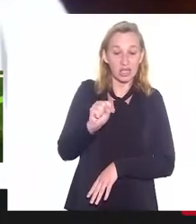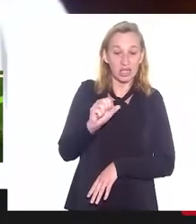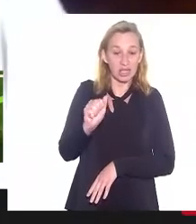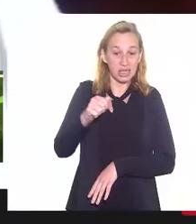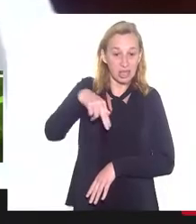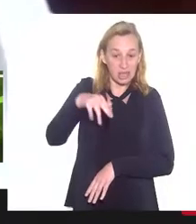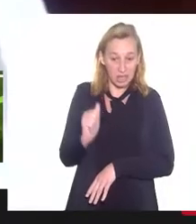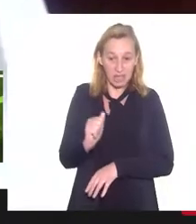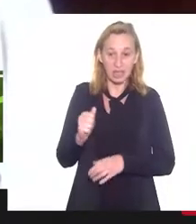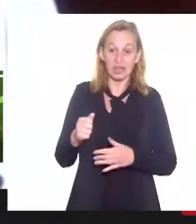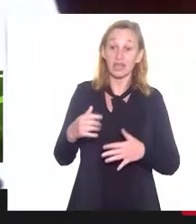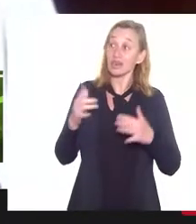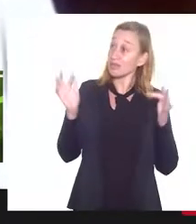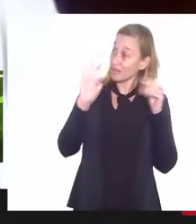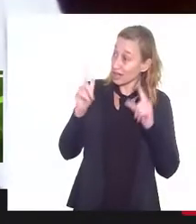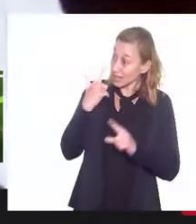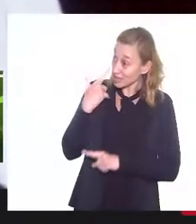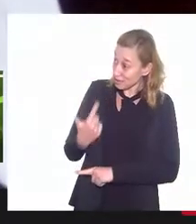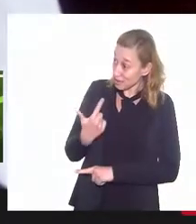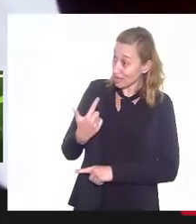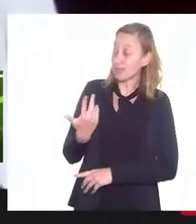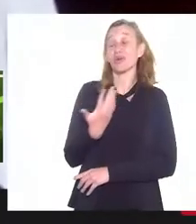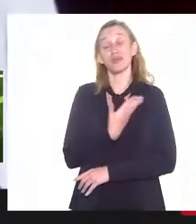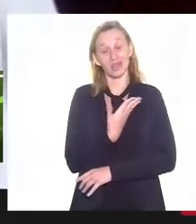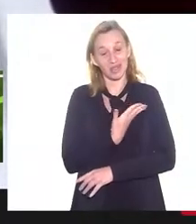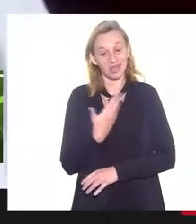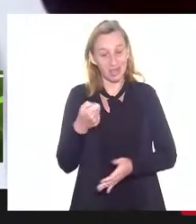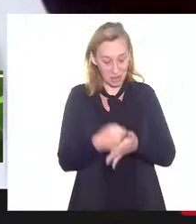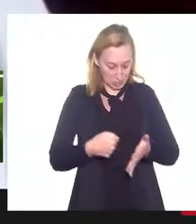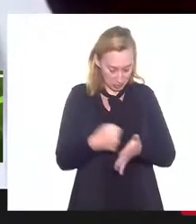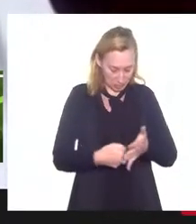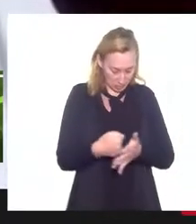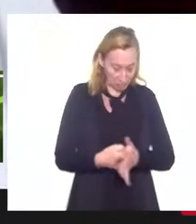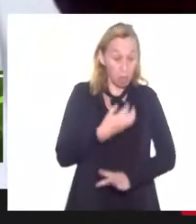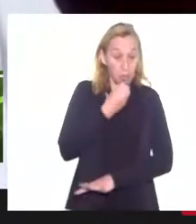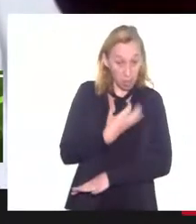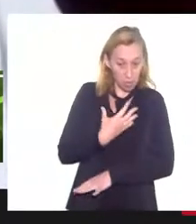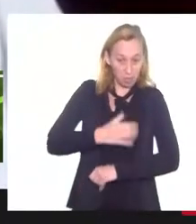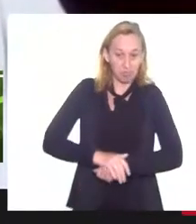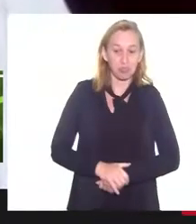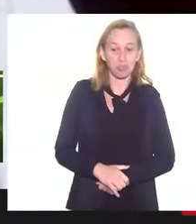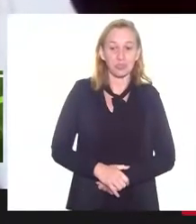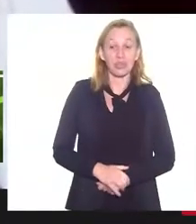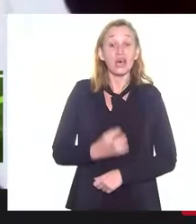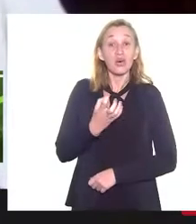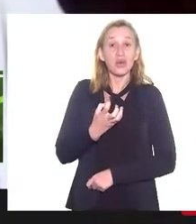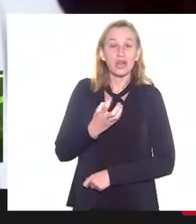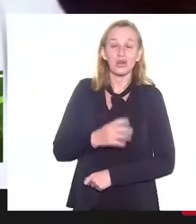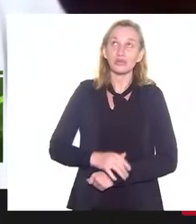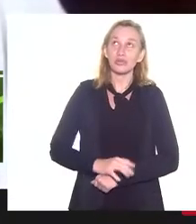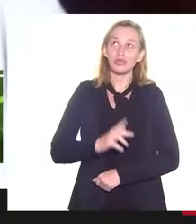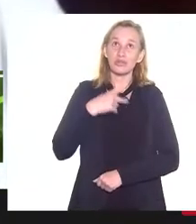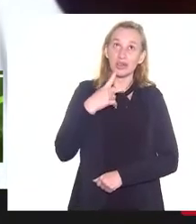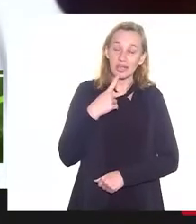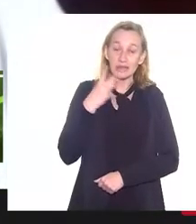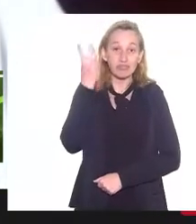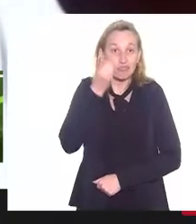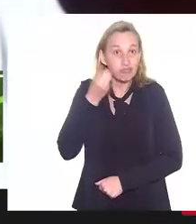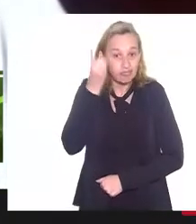Prazer grande revê-lo, meu grande parceiro aí nessa luta. Bom, eu quero dizer, deputada,